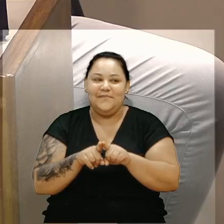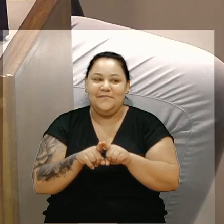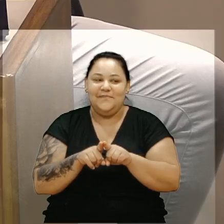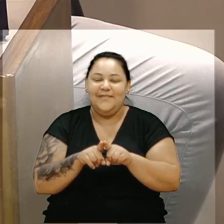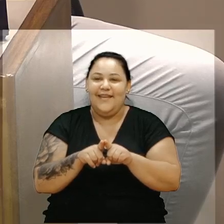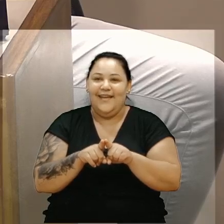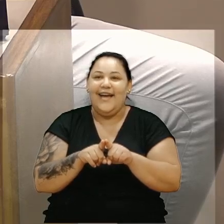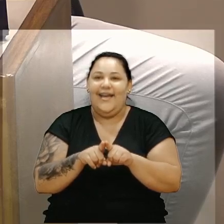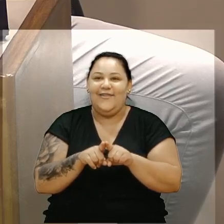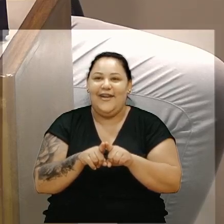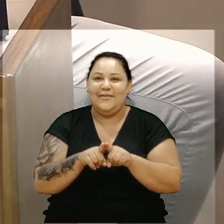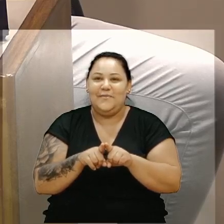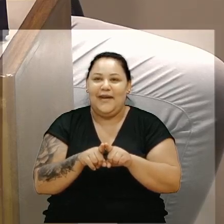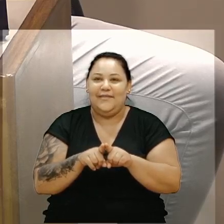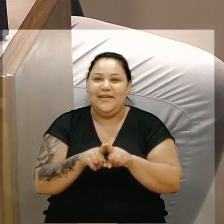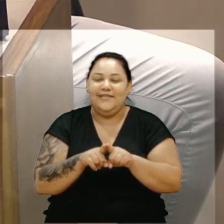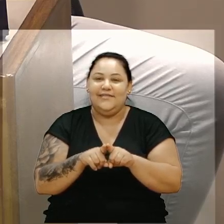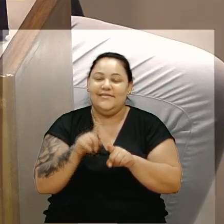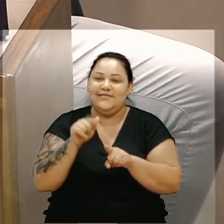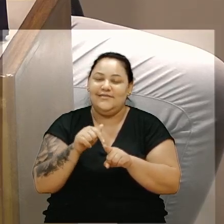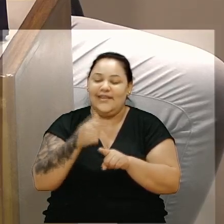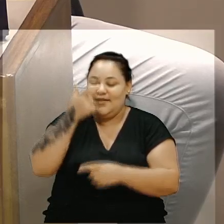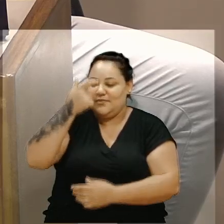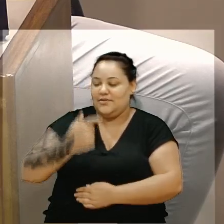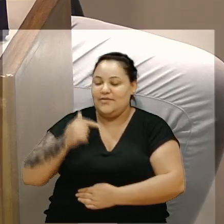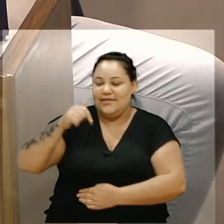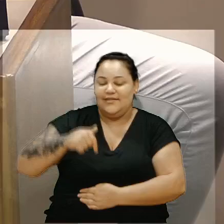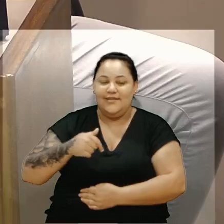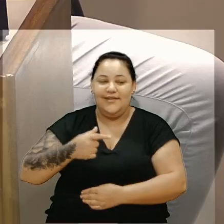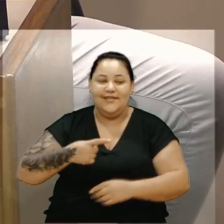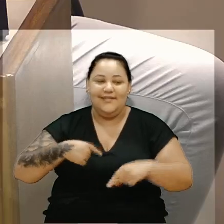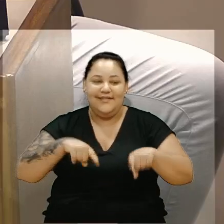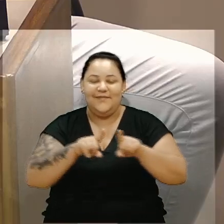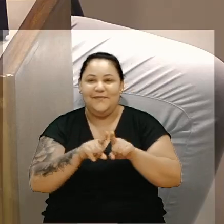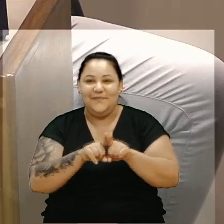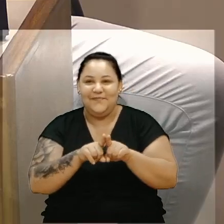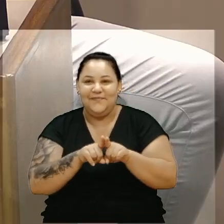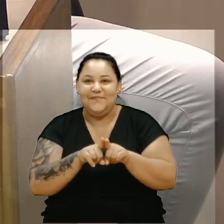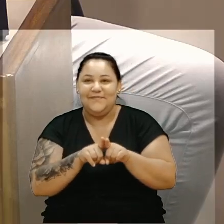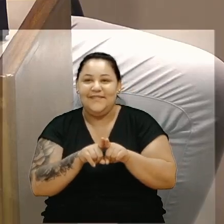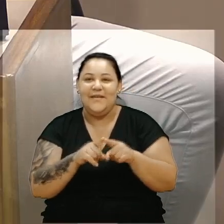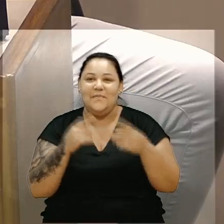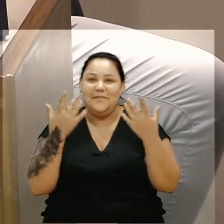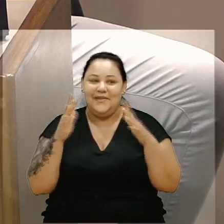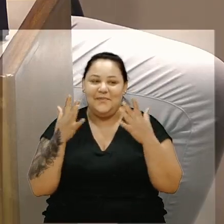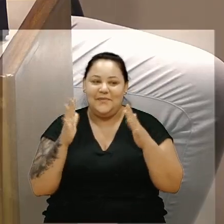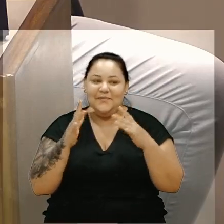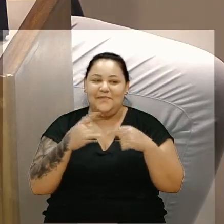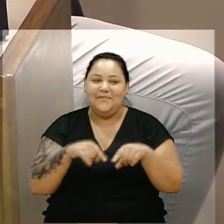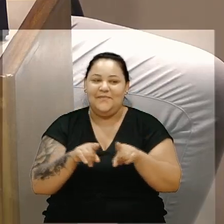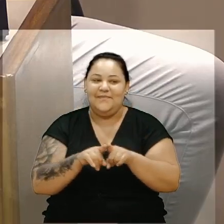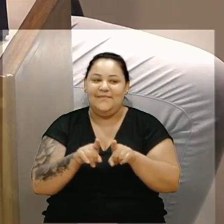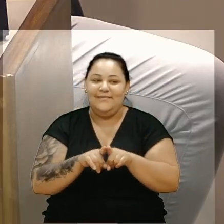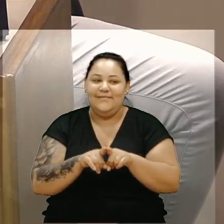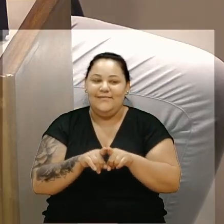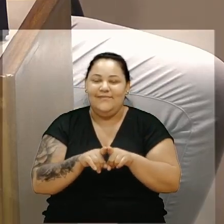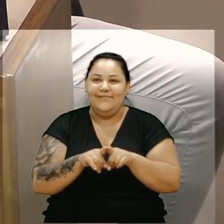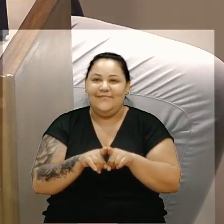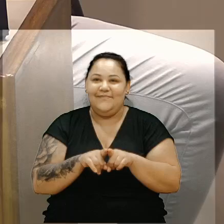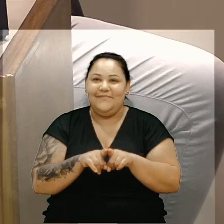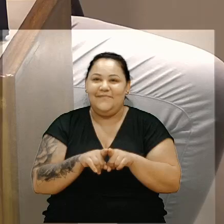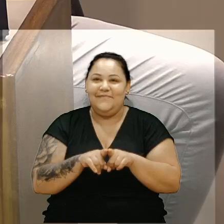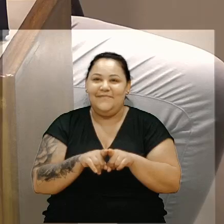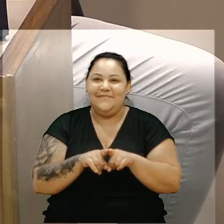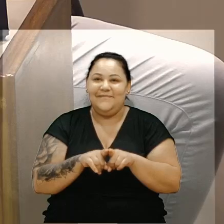nosso do PRD, o meu como vereador que estou aqui. Né, e parabéns, e vamos estar ombreando juntos, trabalhando juntos,